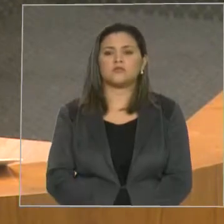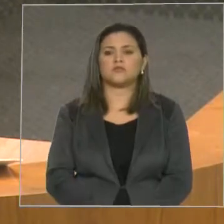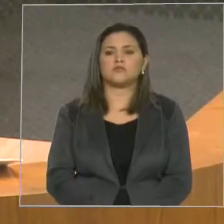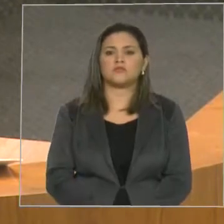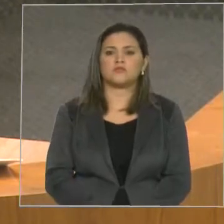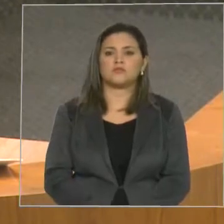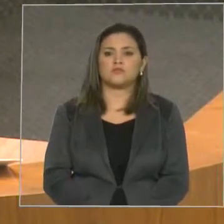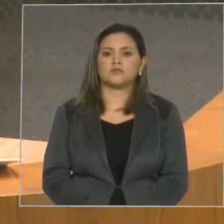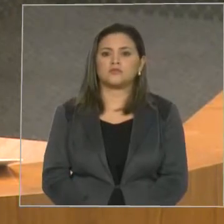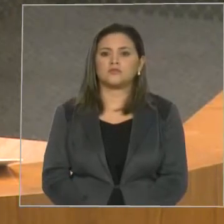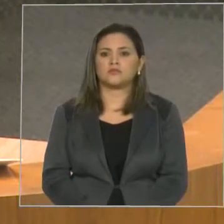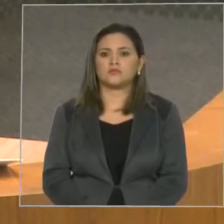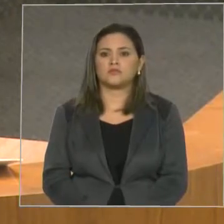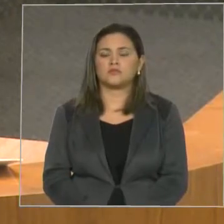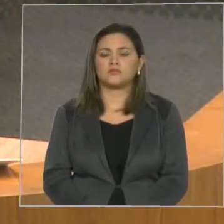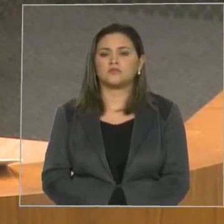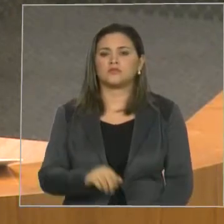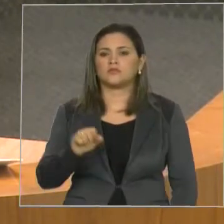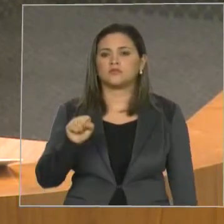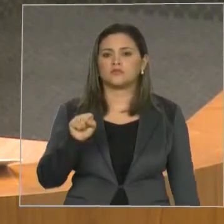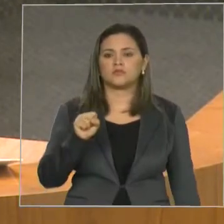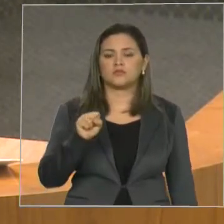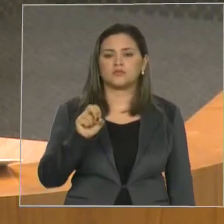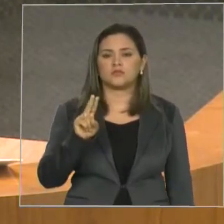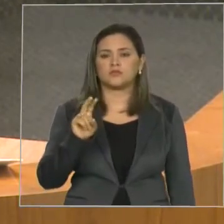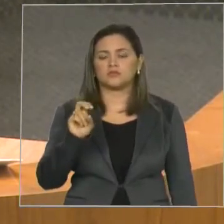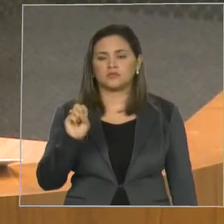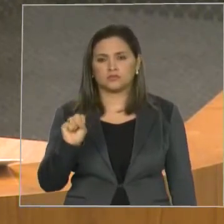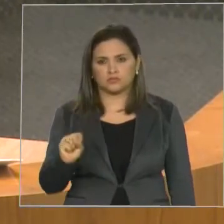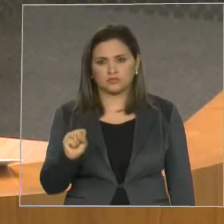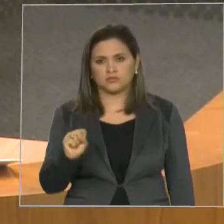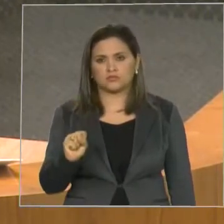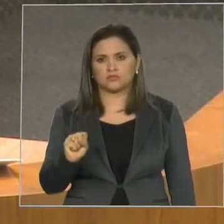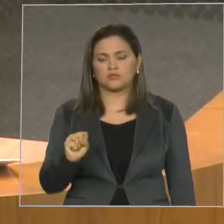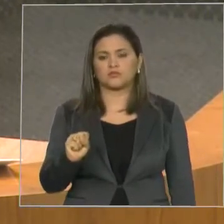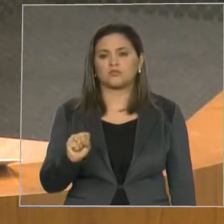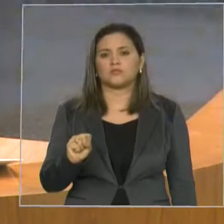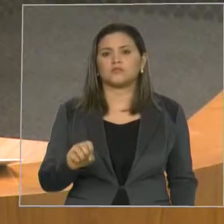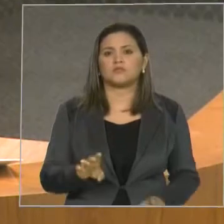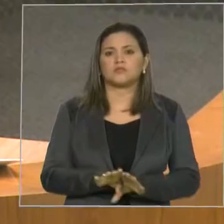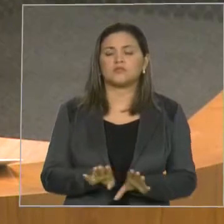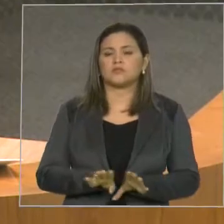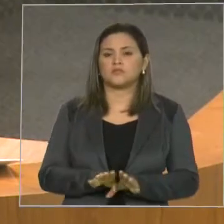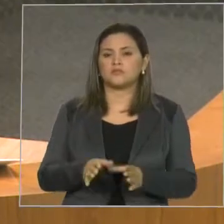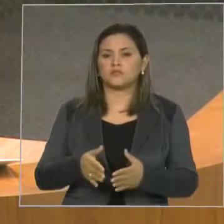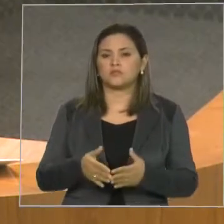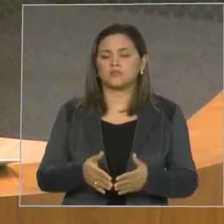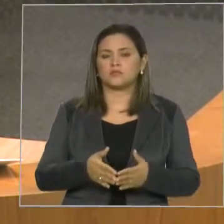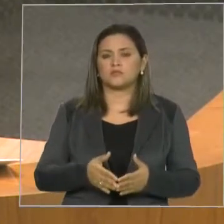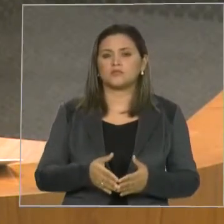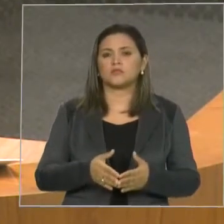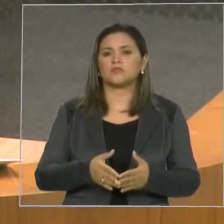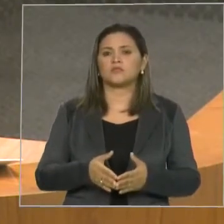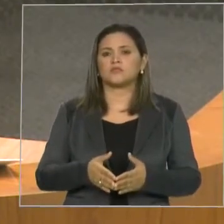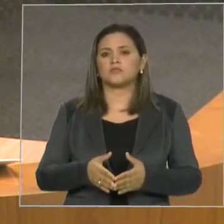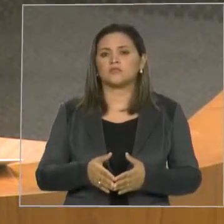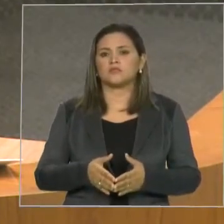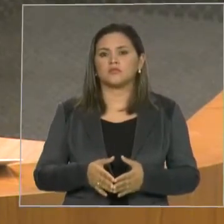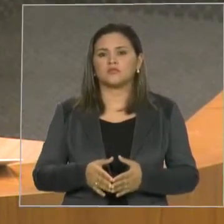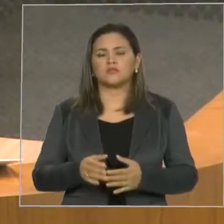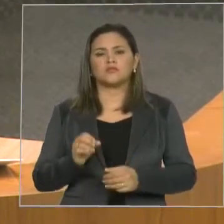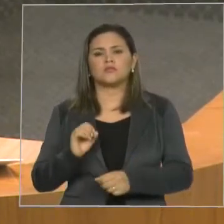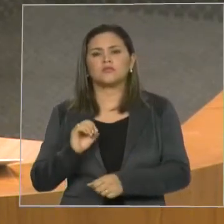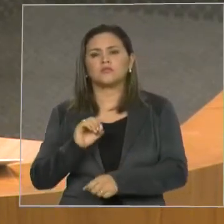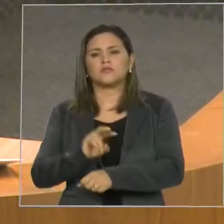credenciadas no Sistema Único de Saúde do Estado do Maranhão e os pedidos de regulação por